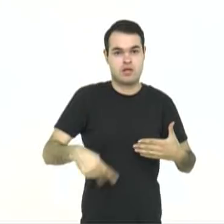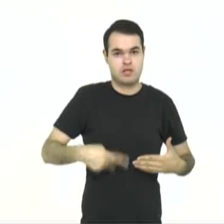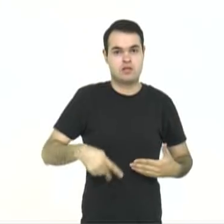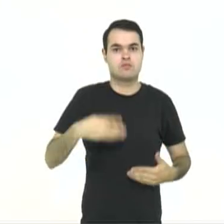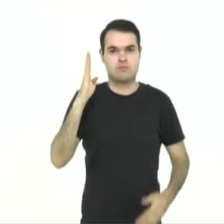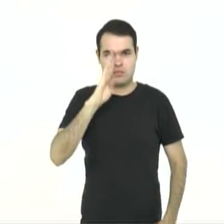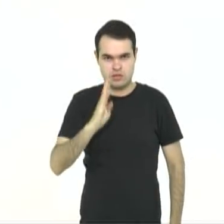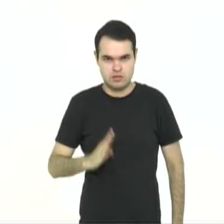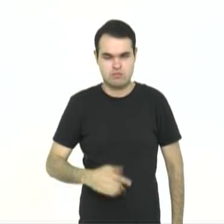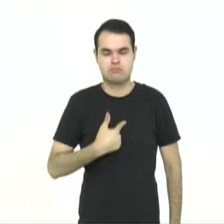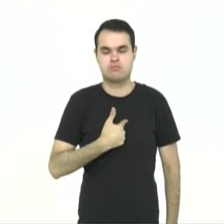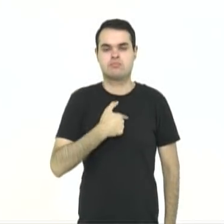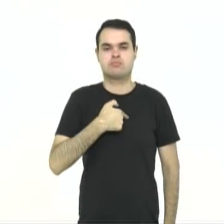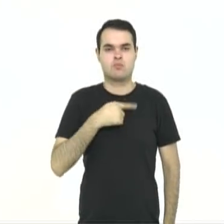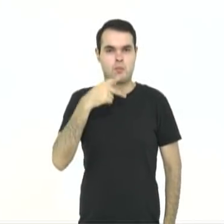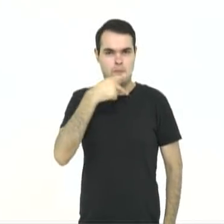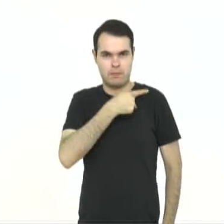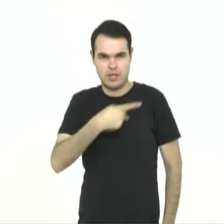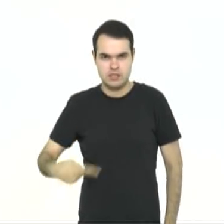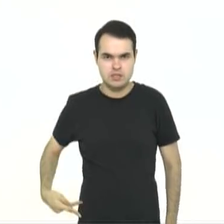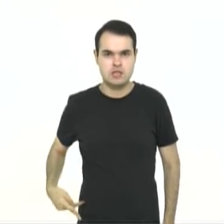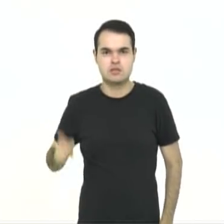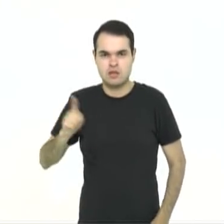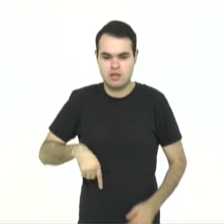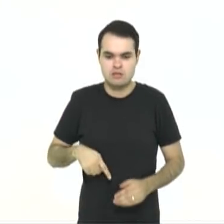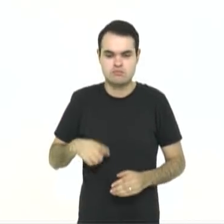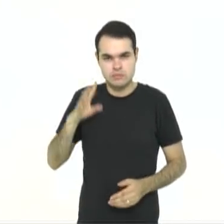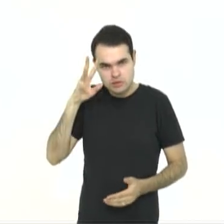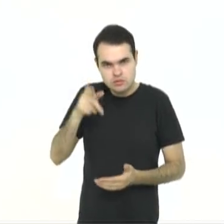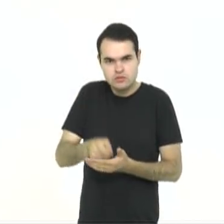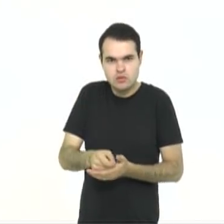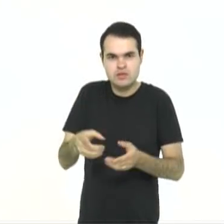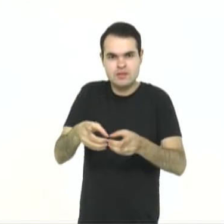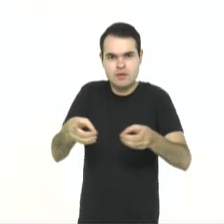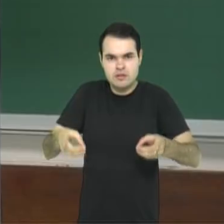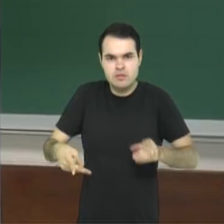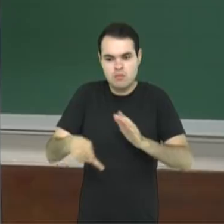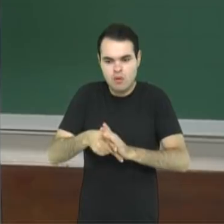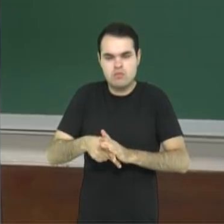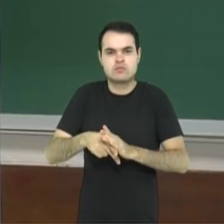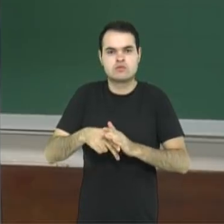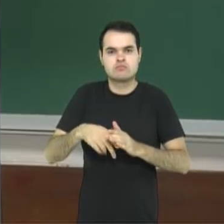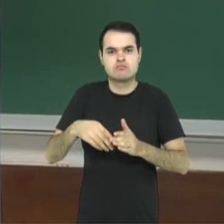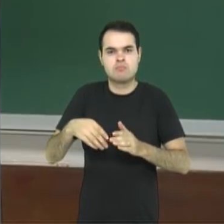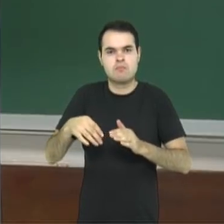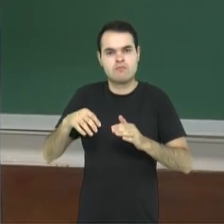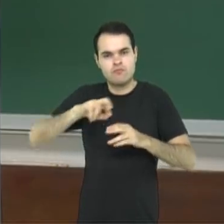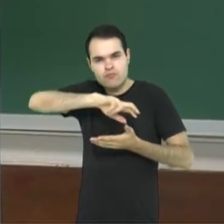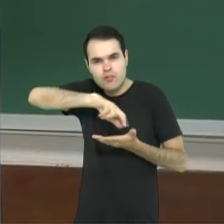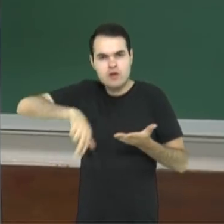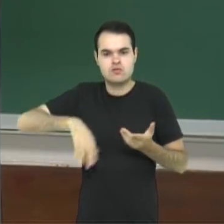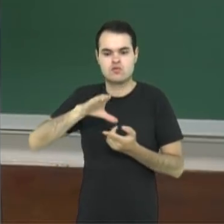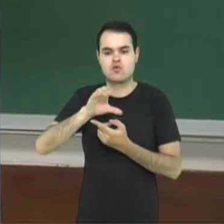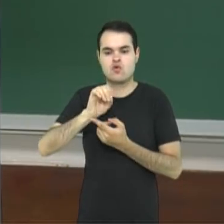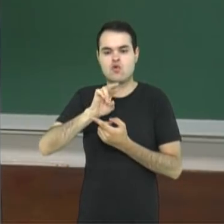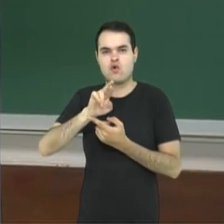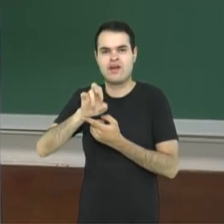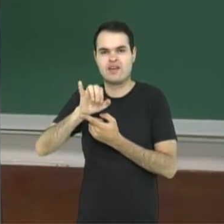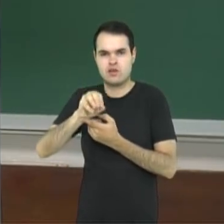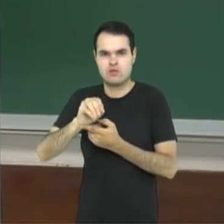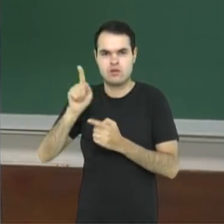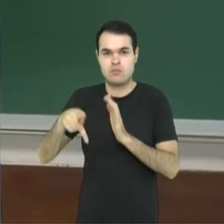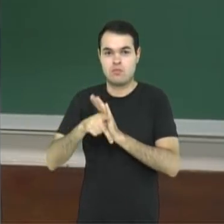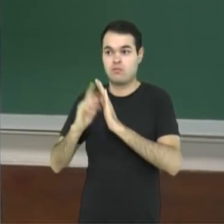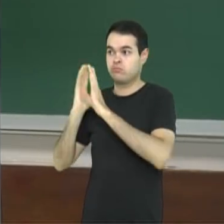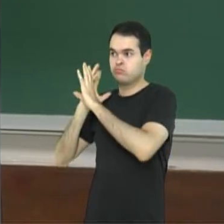o Departamento de Correios e Telégrafos no ano de 1930, né? Só para a gente fazer aí um resgate histórico